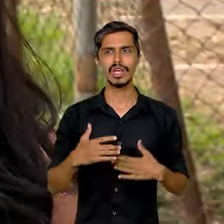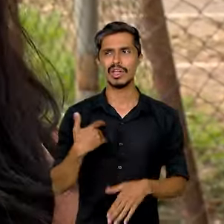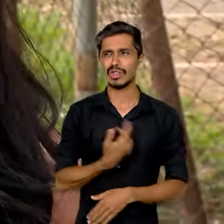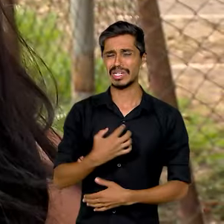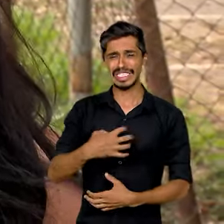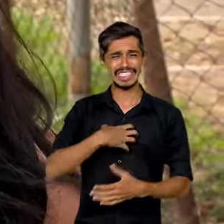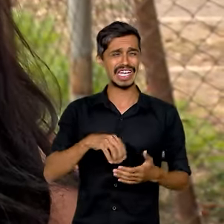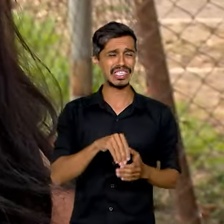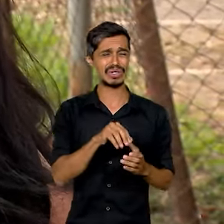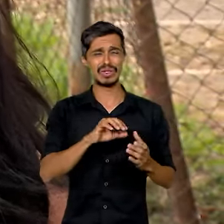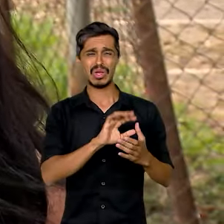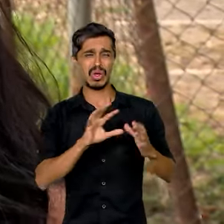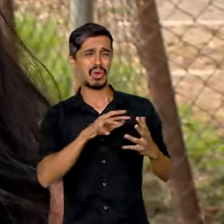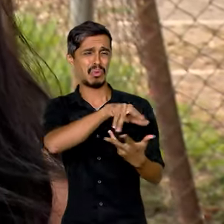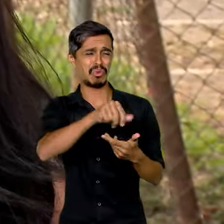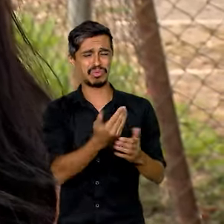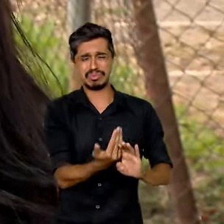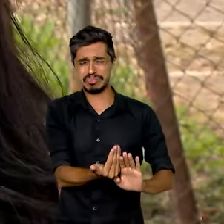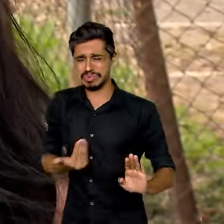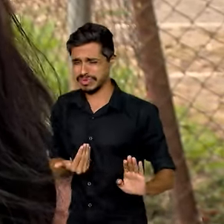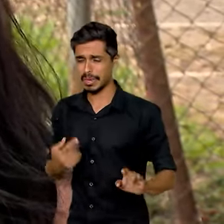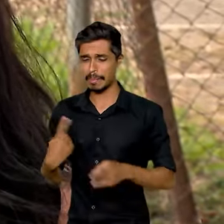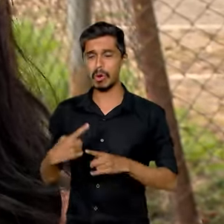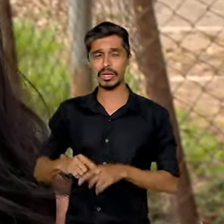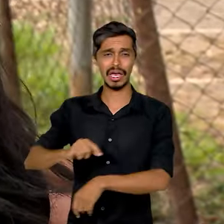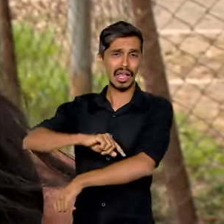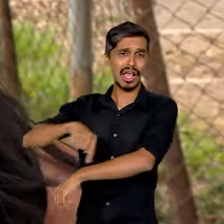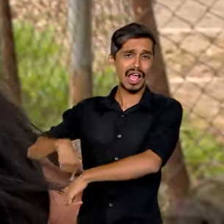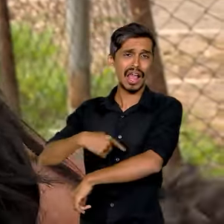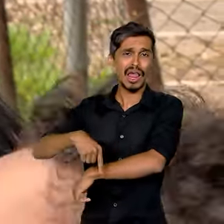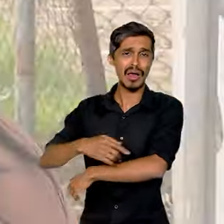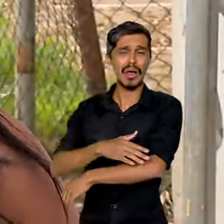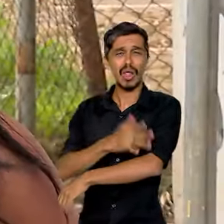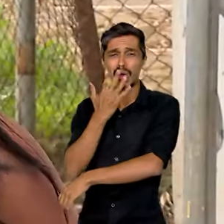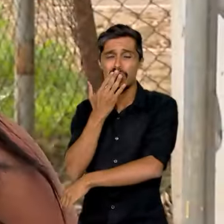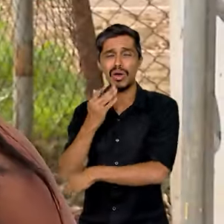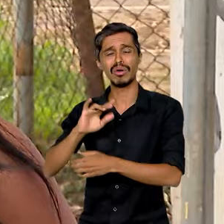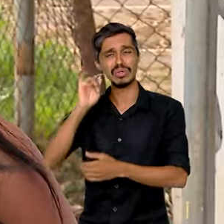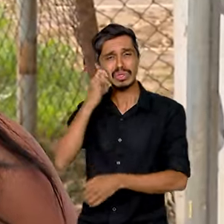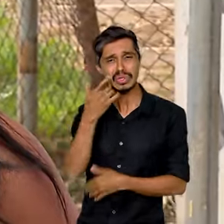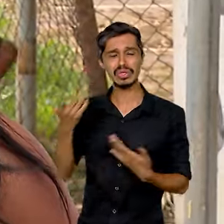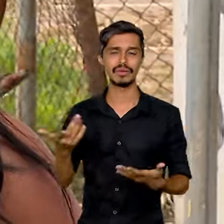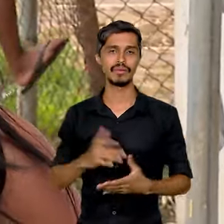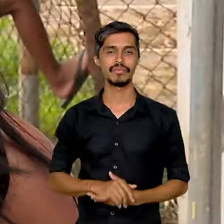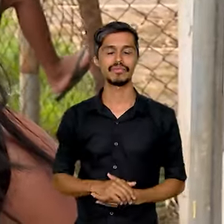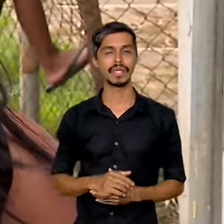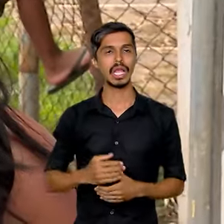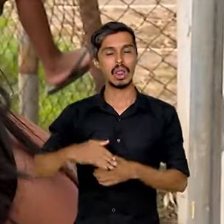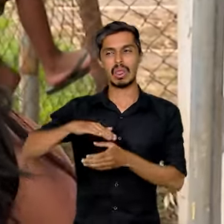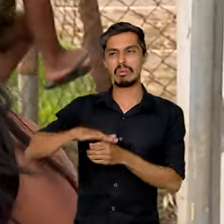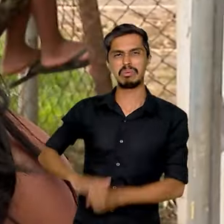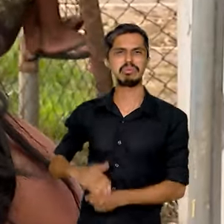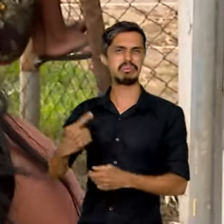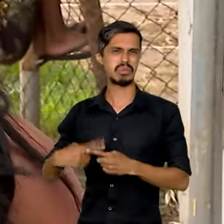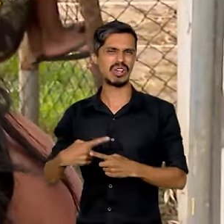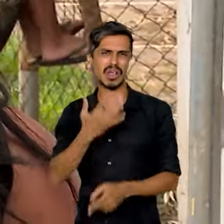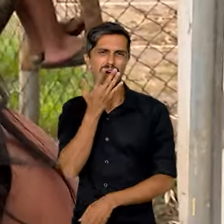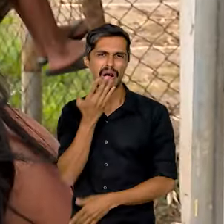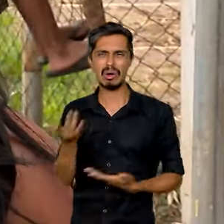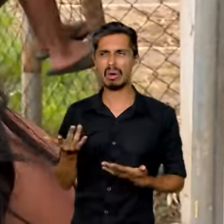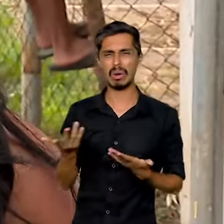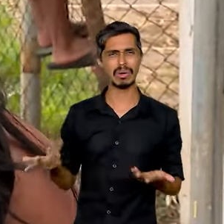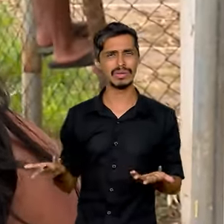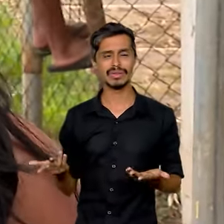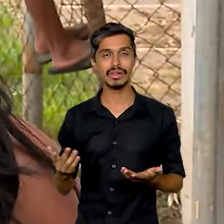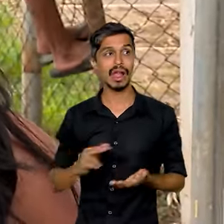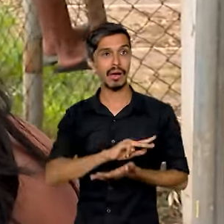A gente se sente excluído, né, da humanidade, porque a gente tem a pele mais escura. A gente é, assim, destratado por causa da cor, né?